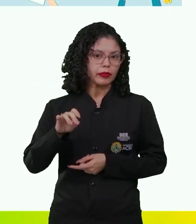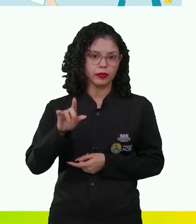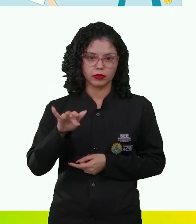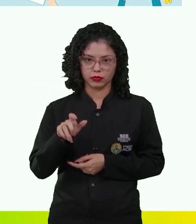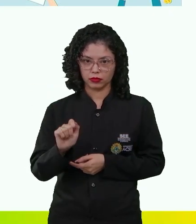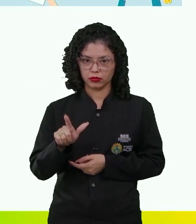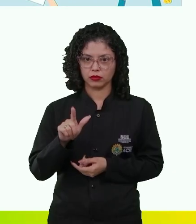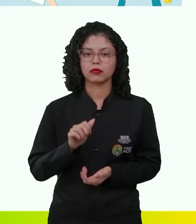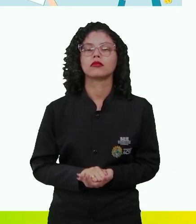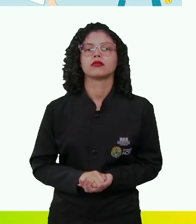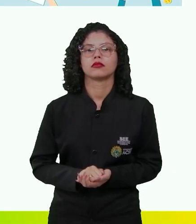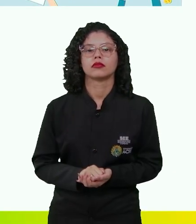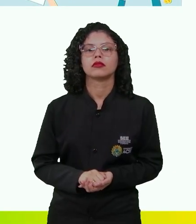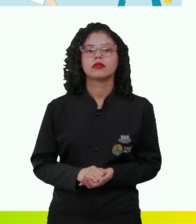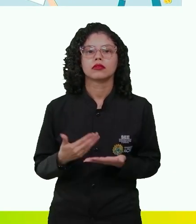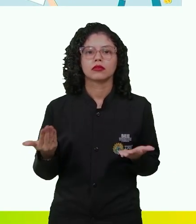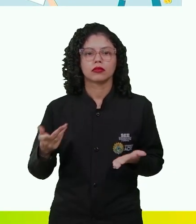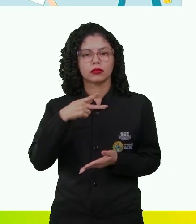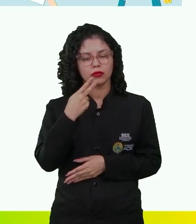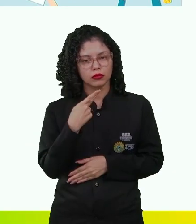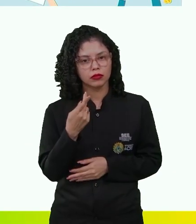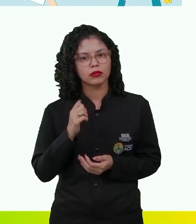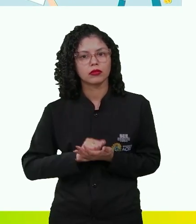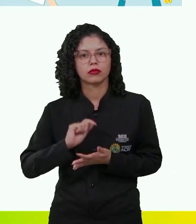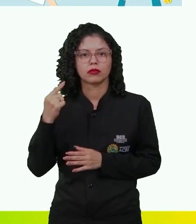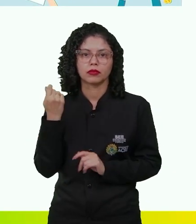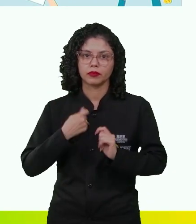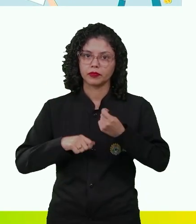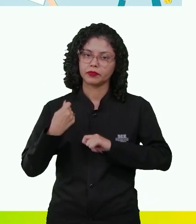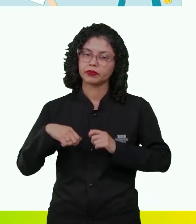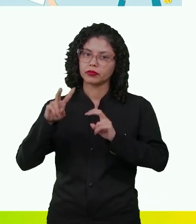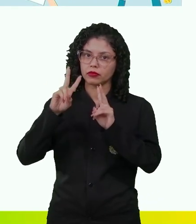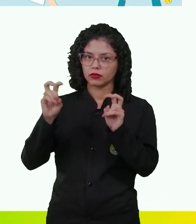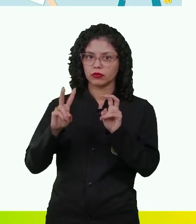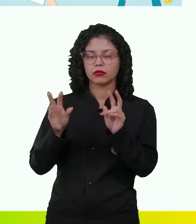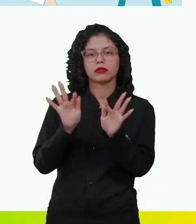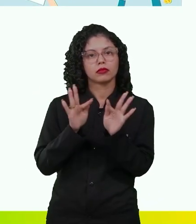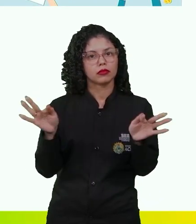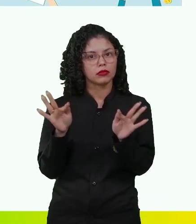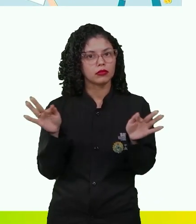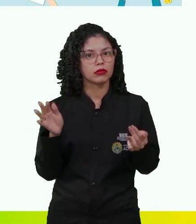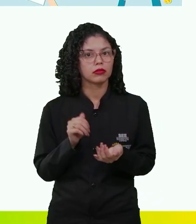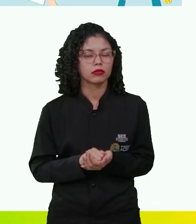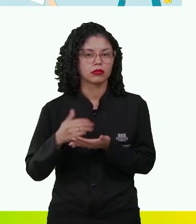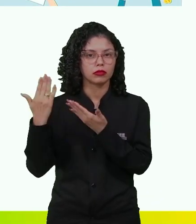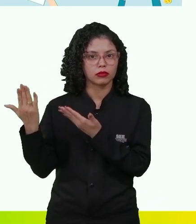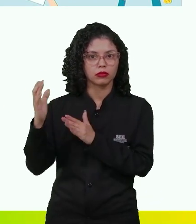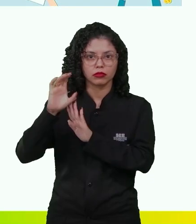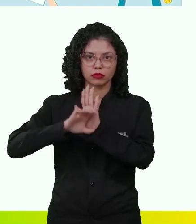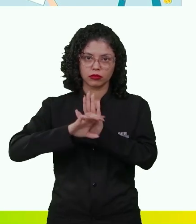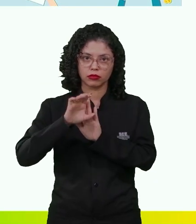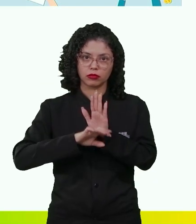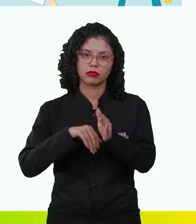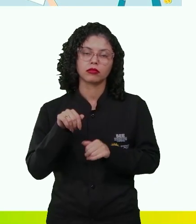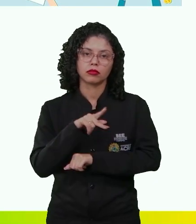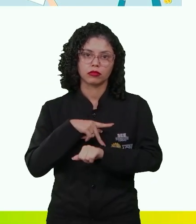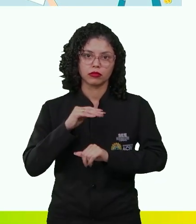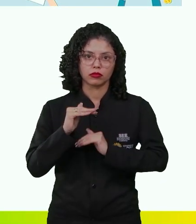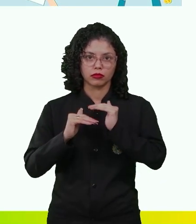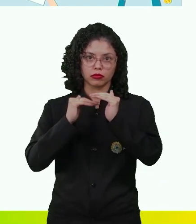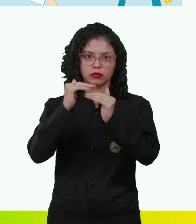Correia de Andrade, em sua obra Geografia Econômica, traz esse conceito de